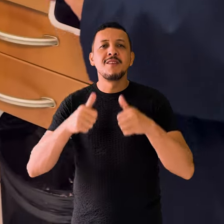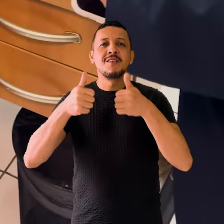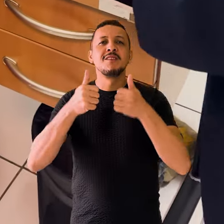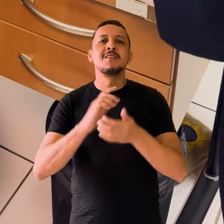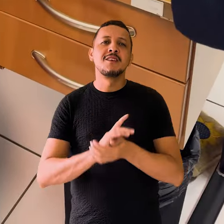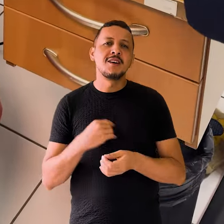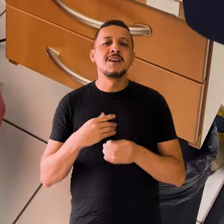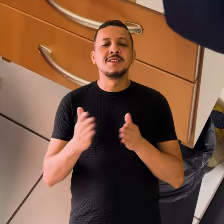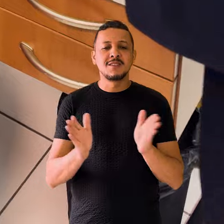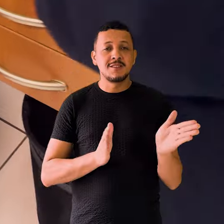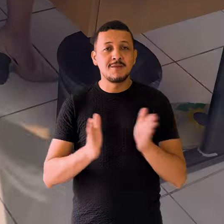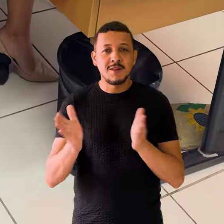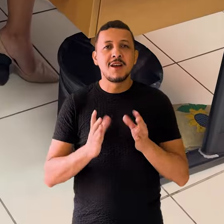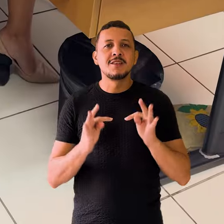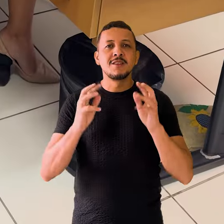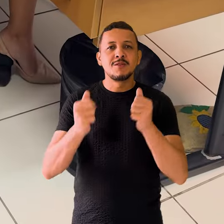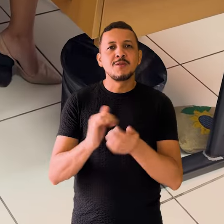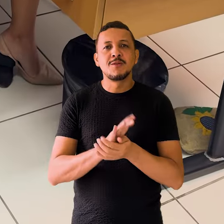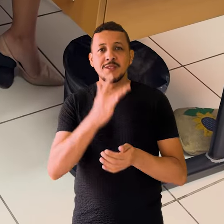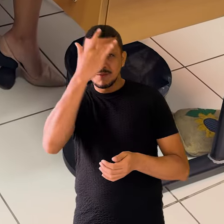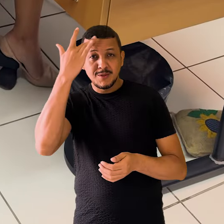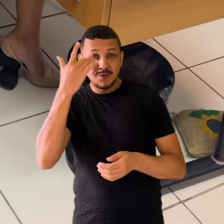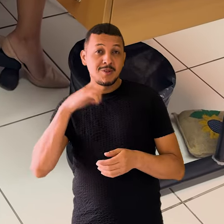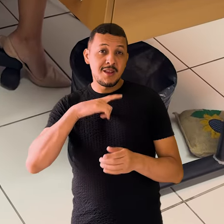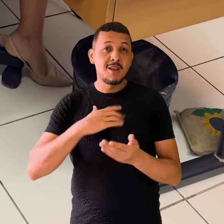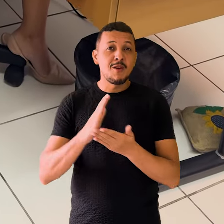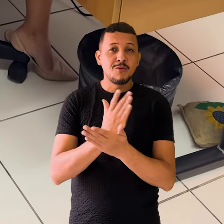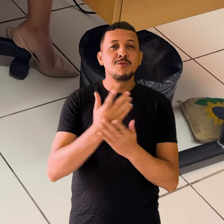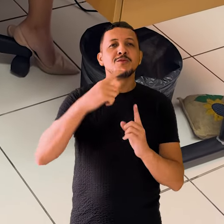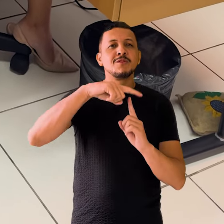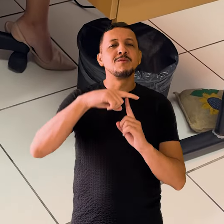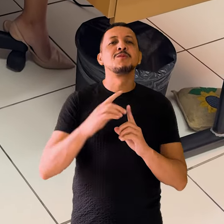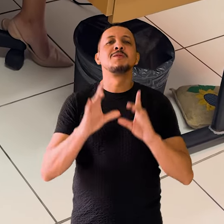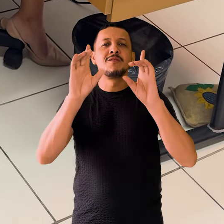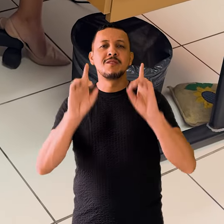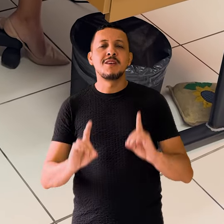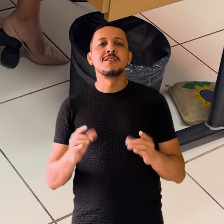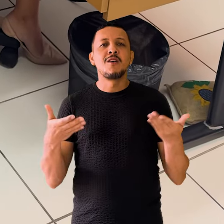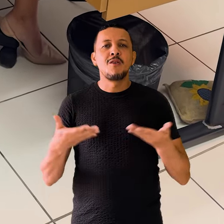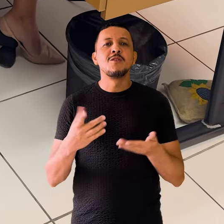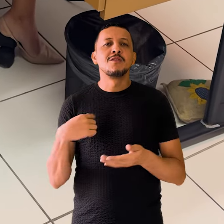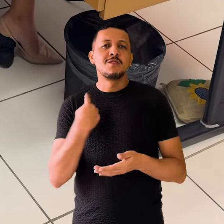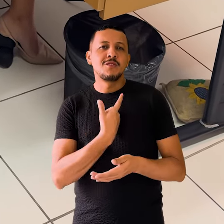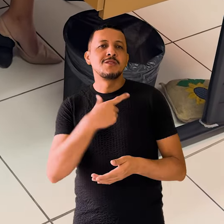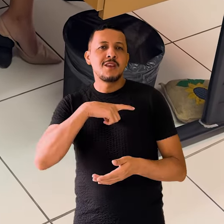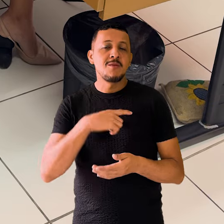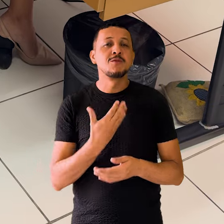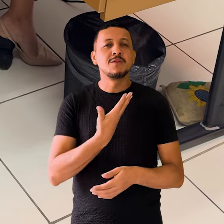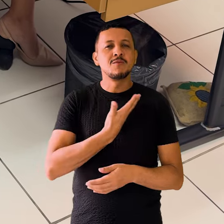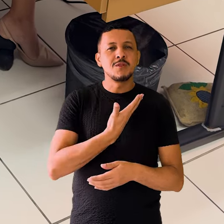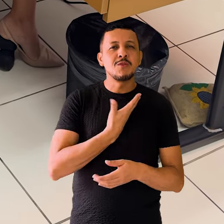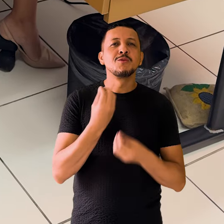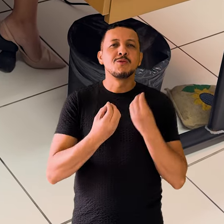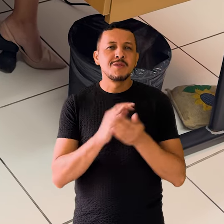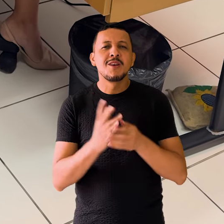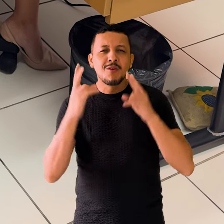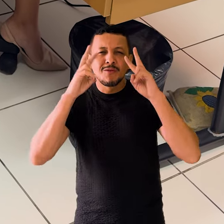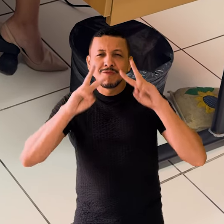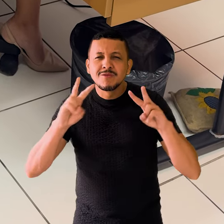melhorias de acessibilidade a todas as pessoas que têm algum tipo de deficiência. Hoje nós temos os nossos colegas com uma